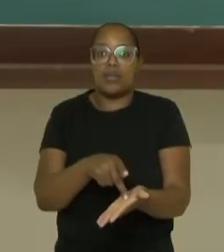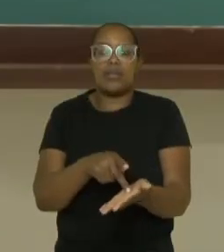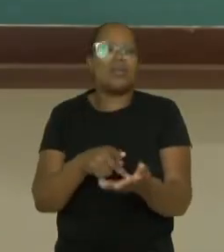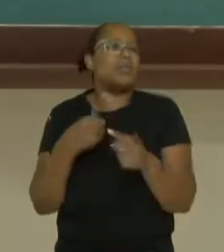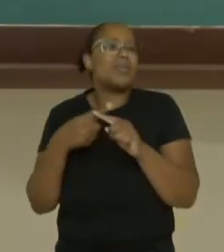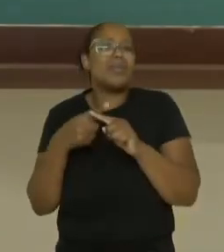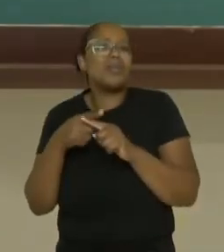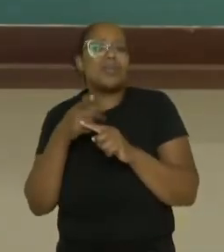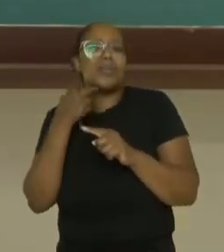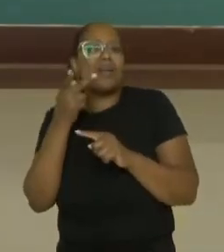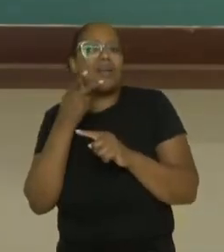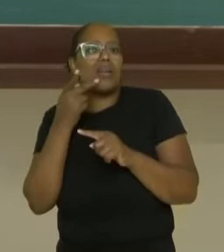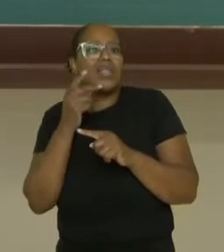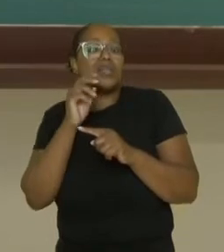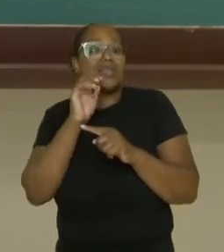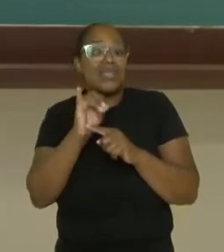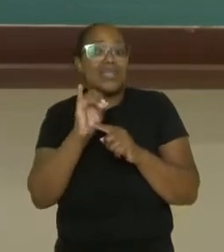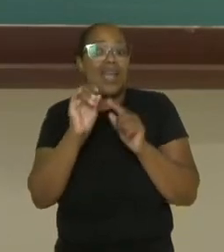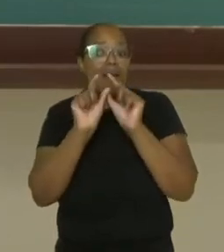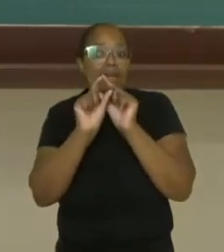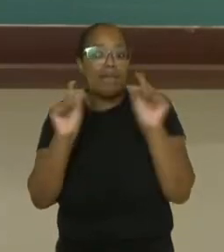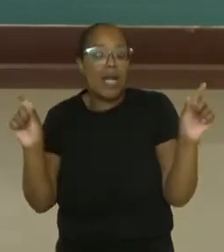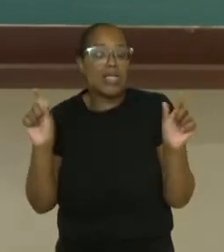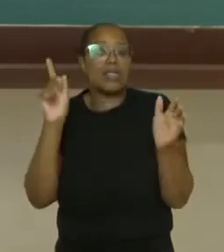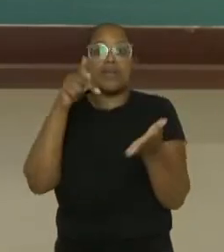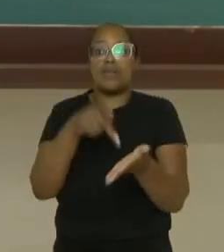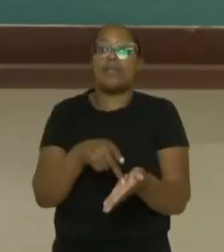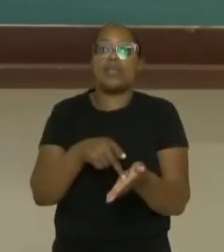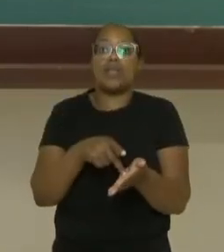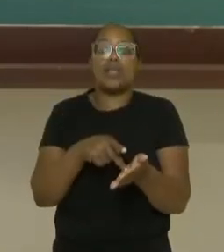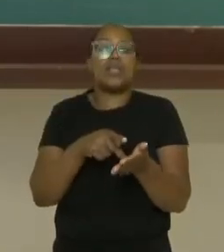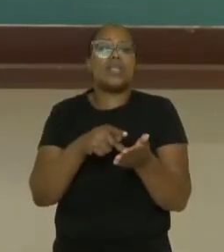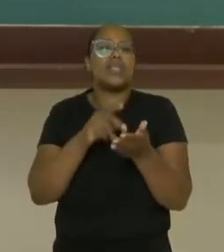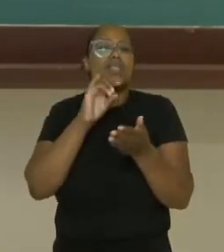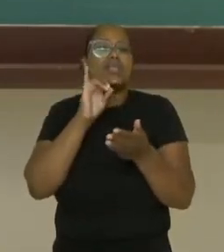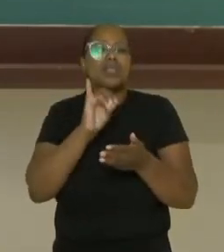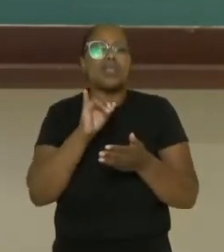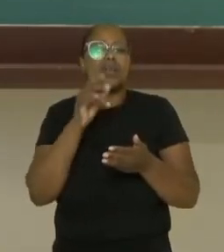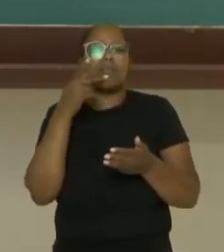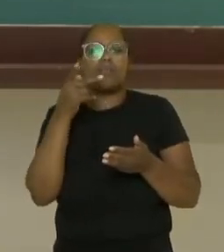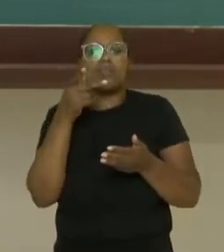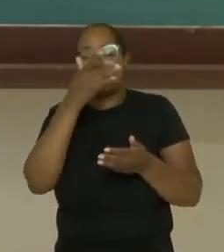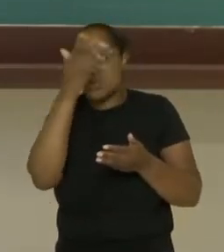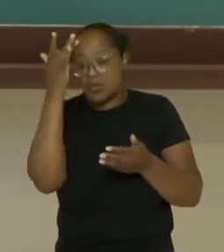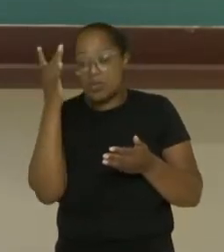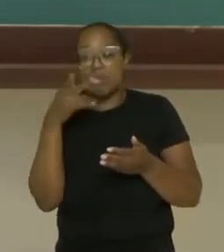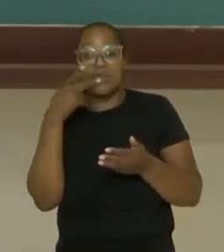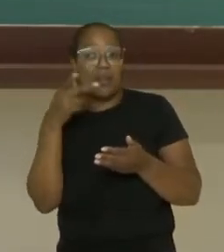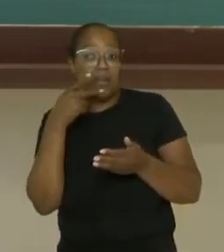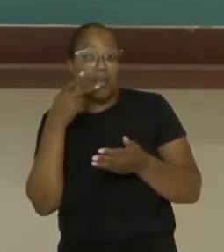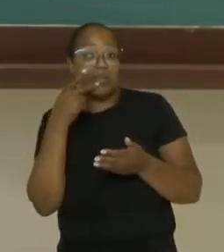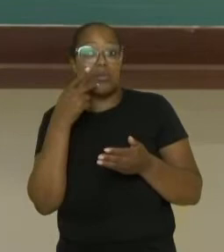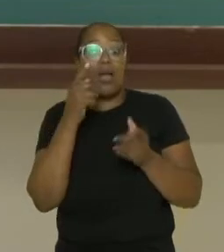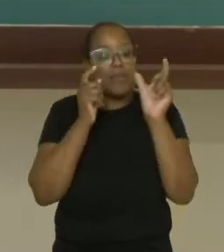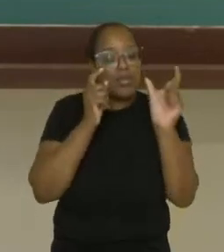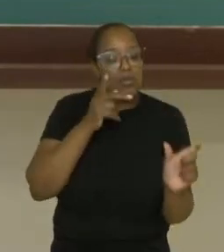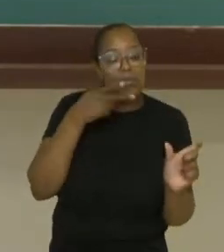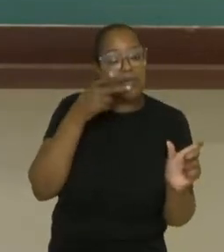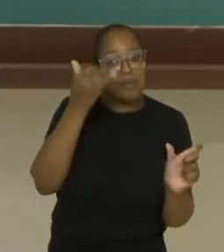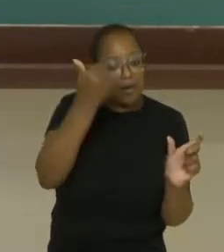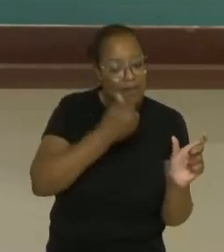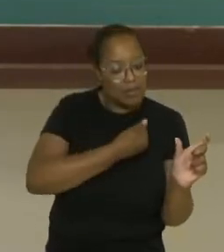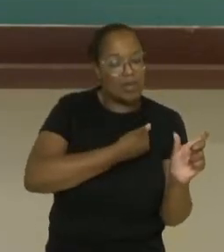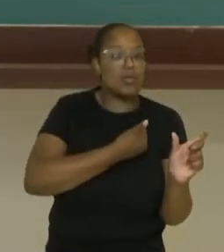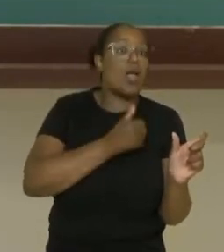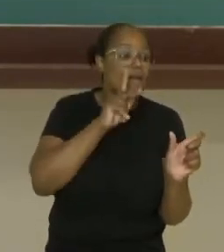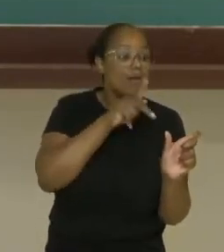falando isso? Pode ser que eu não entenda dentro de uma argumentação se o que a pessoa está me dizendo é verdade, se ela crê que aquilo é verdade ou não. Mas